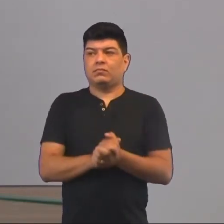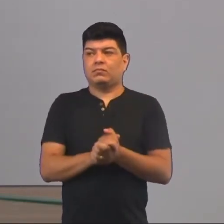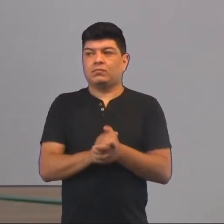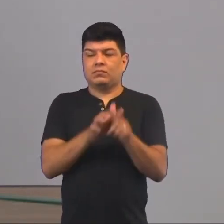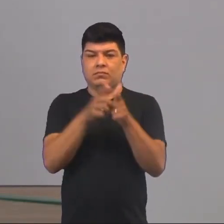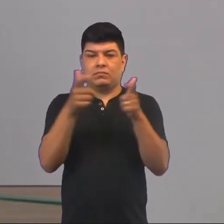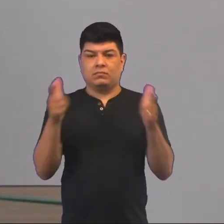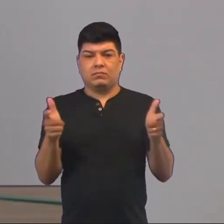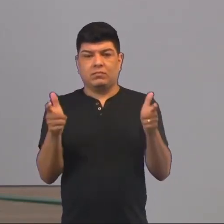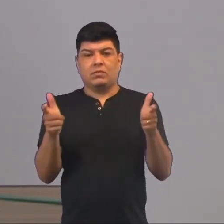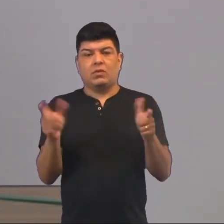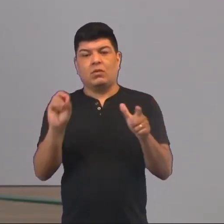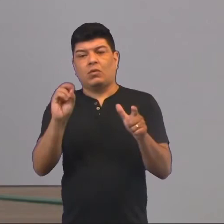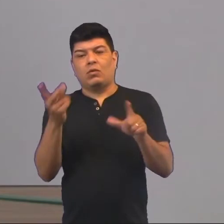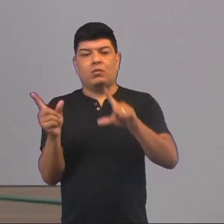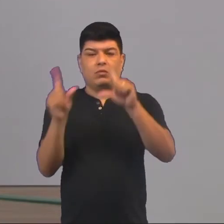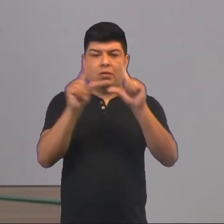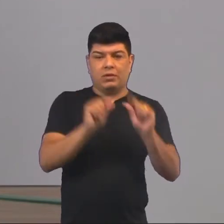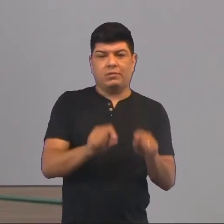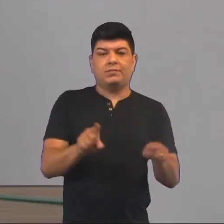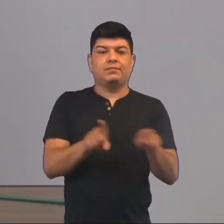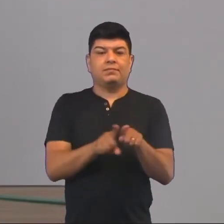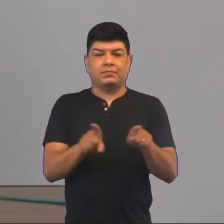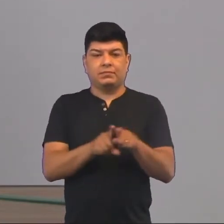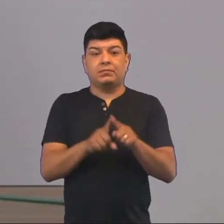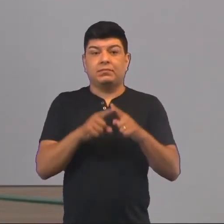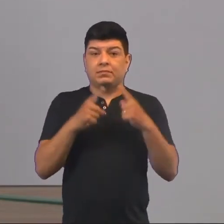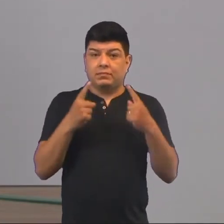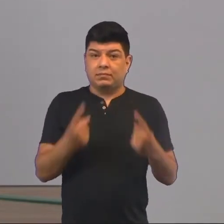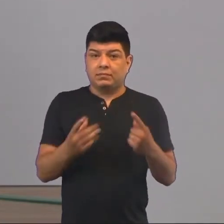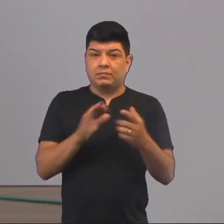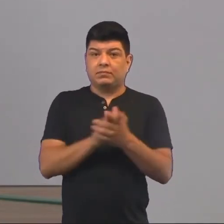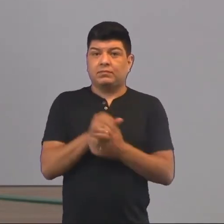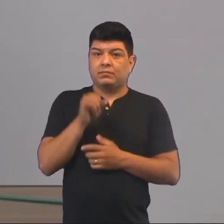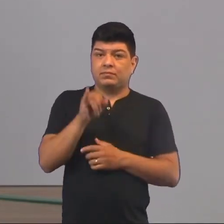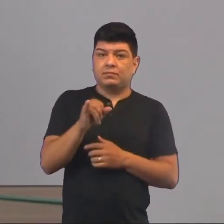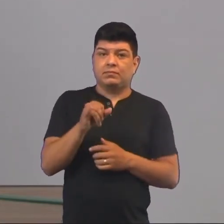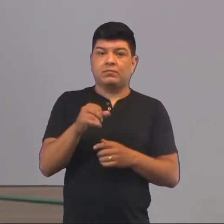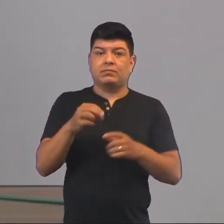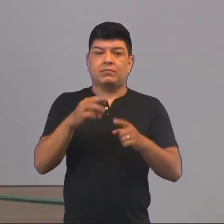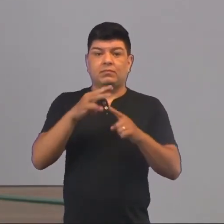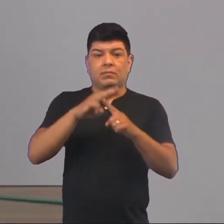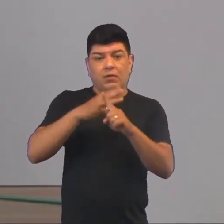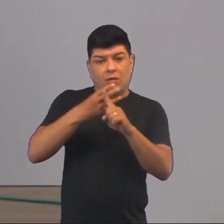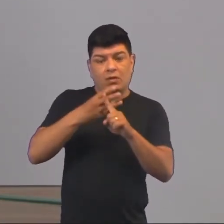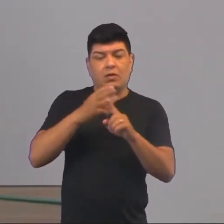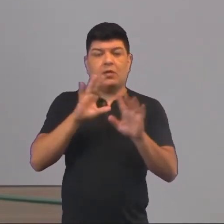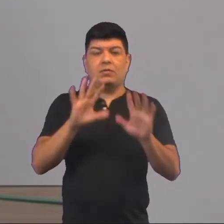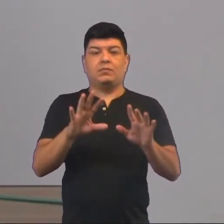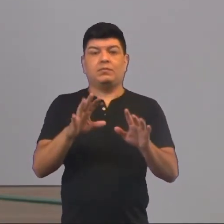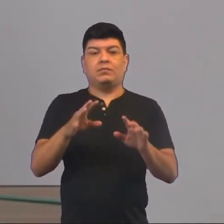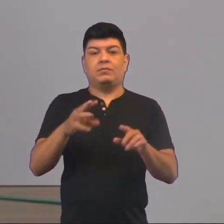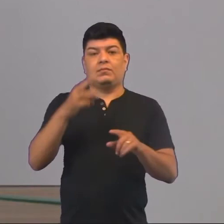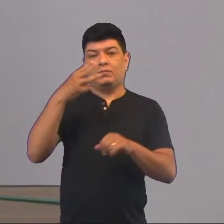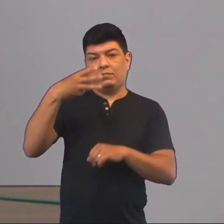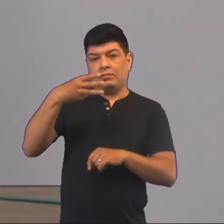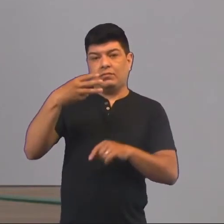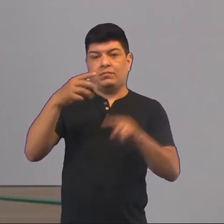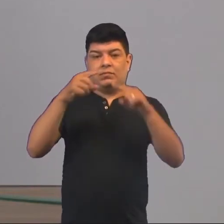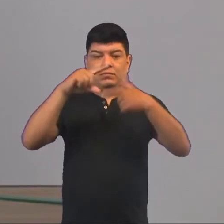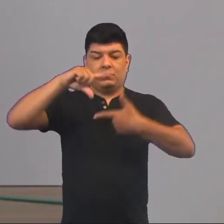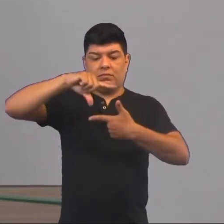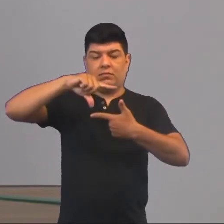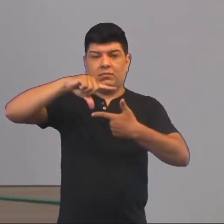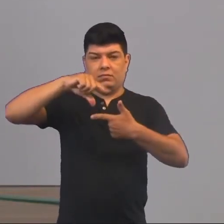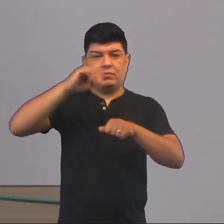formos ampliar ou reduzir. Mas é claro que se eu for colocar 3 vezes, eu vou contar 3 quadradinhos